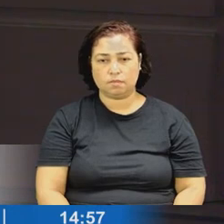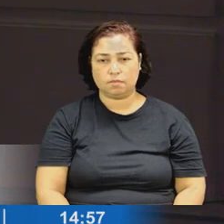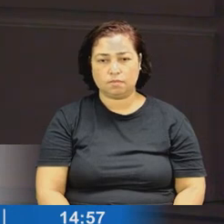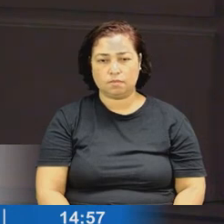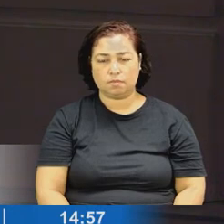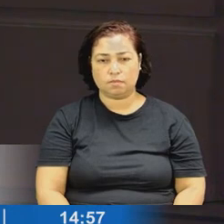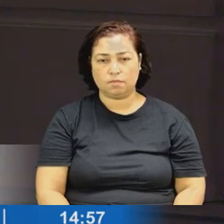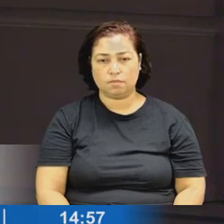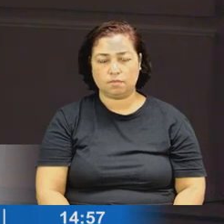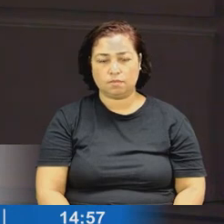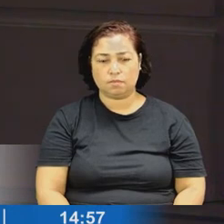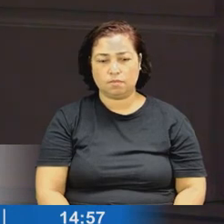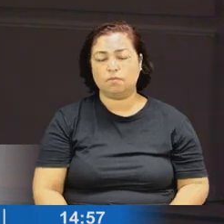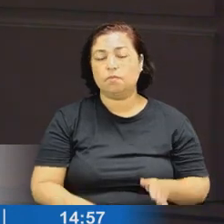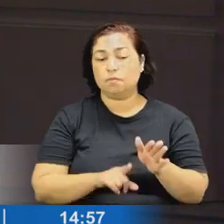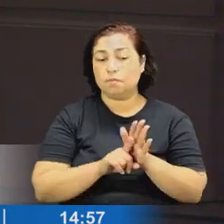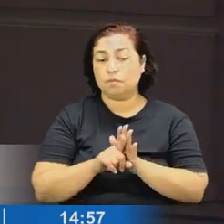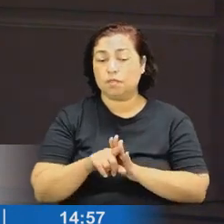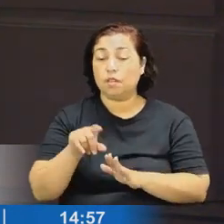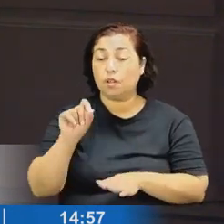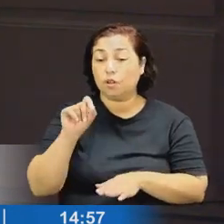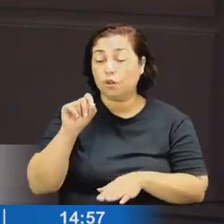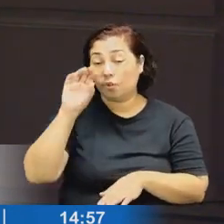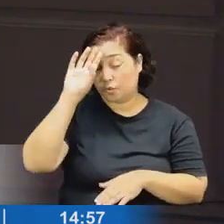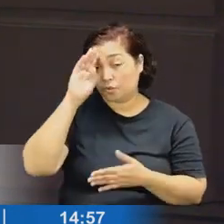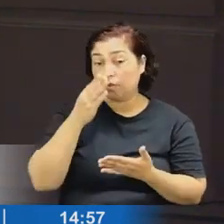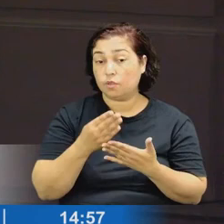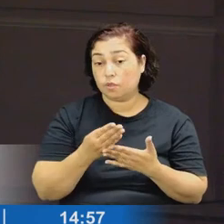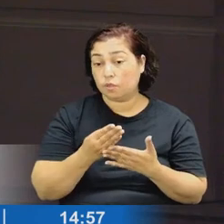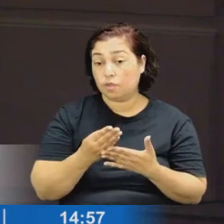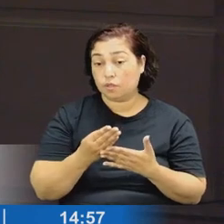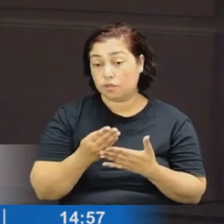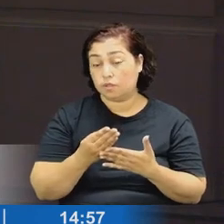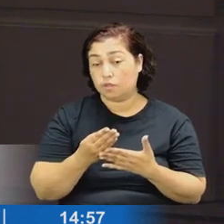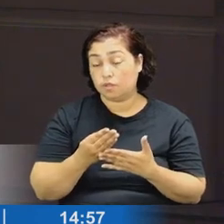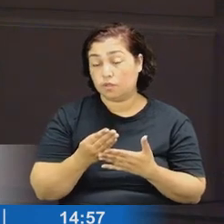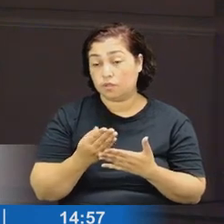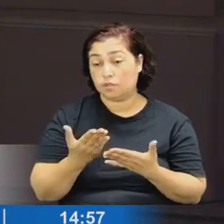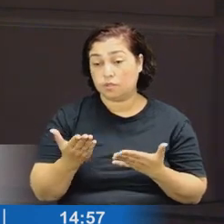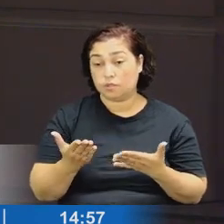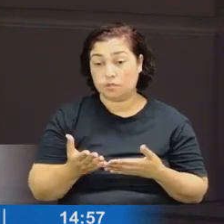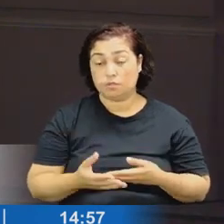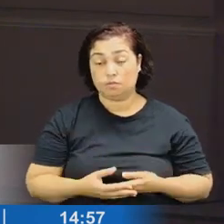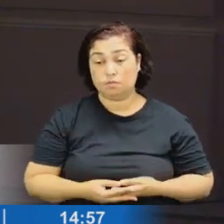que que você acha que foi na sua visão inovador que ele fez